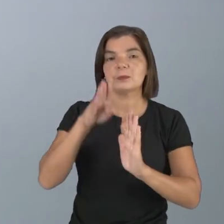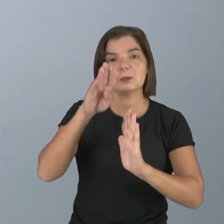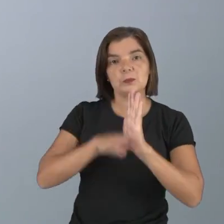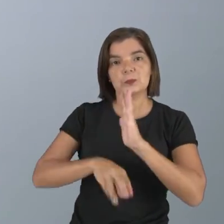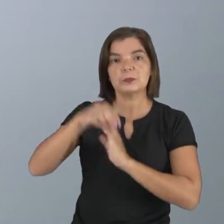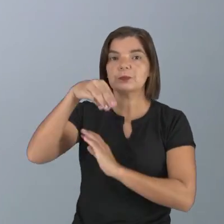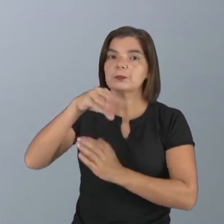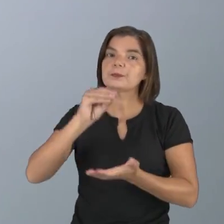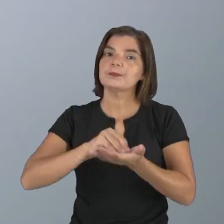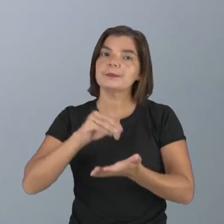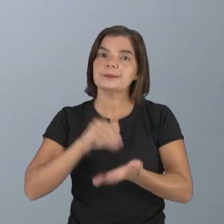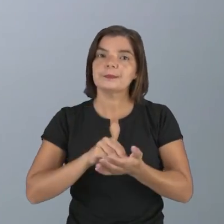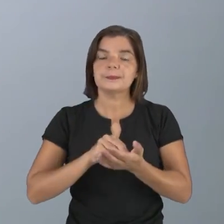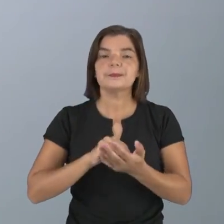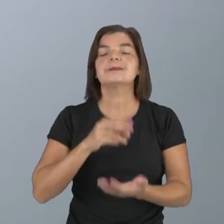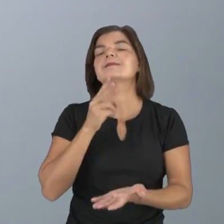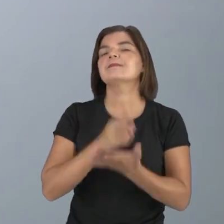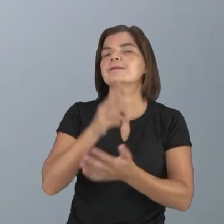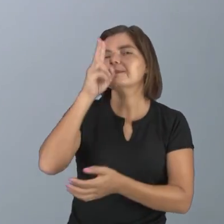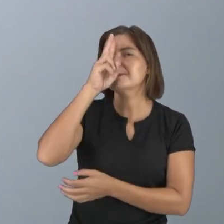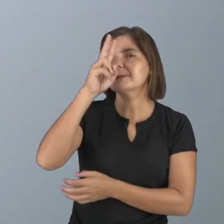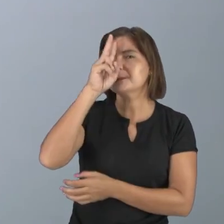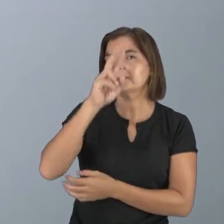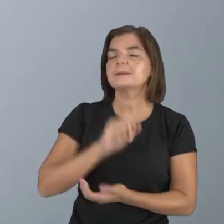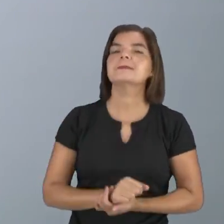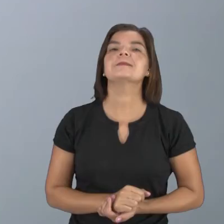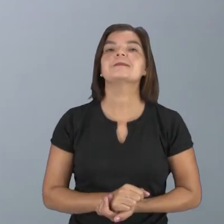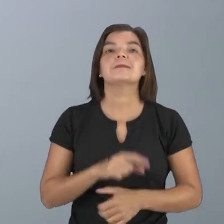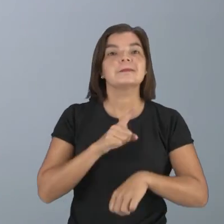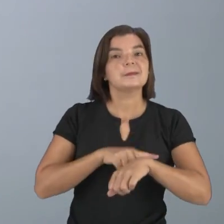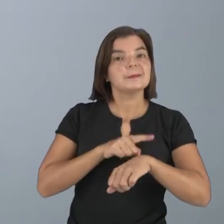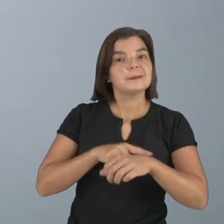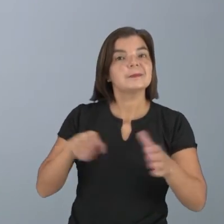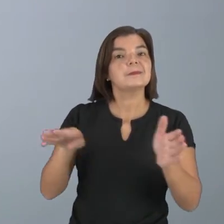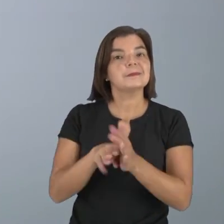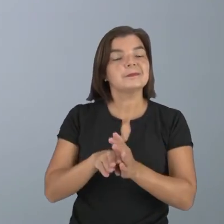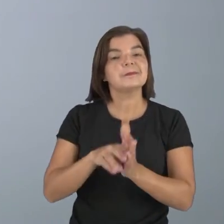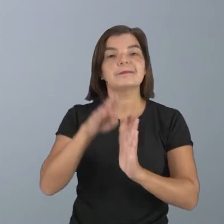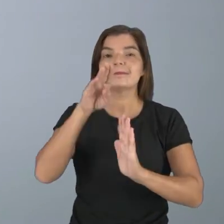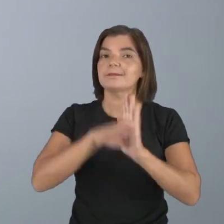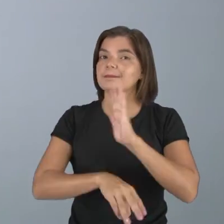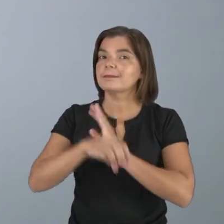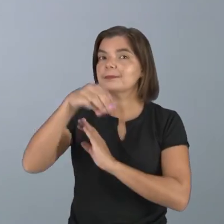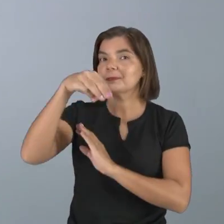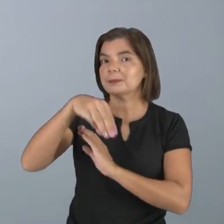os minutos que faltam. Você sempre vai lembrar disso. Hora que vai chegar, menos os minutos que faltam.